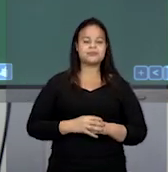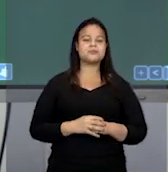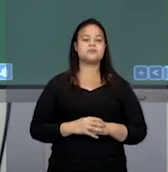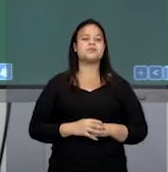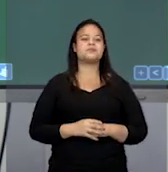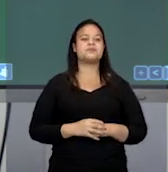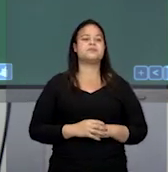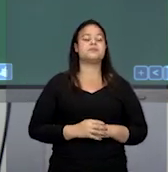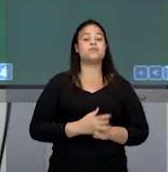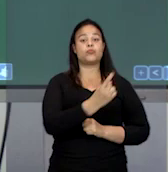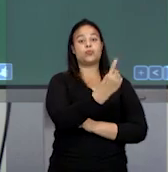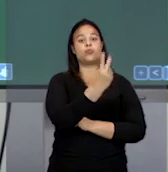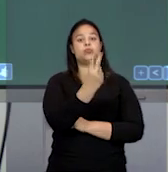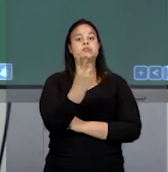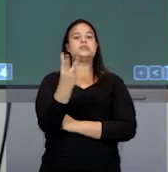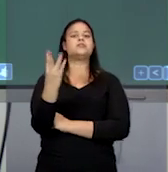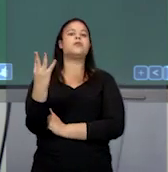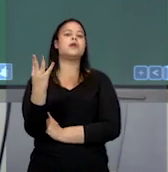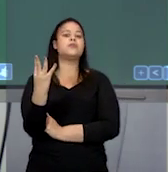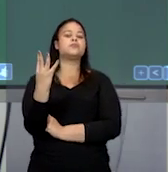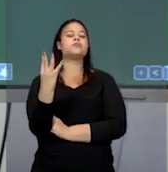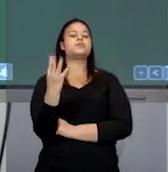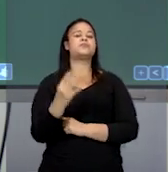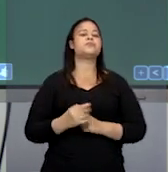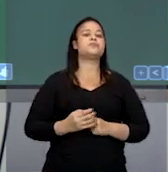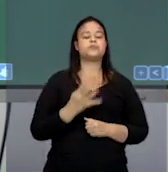1, 2, 3, 4.